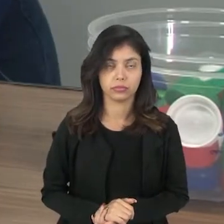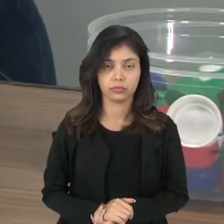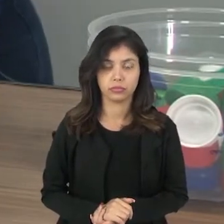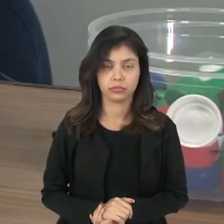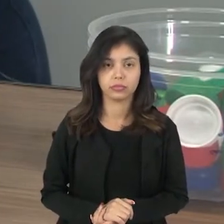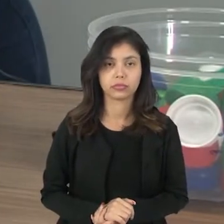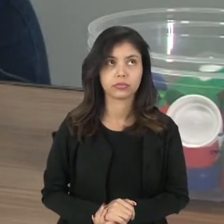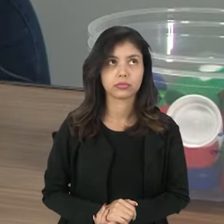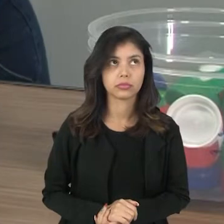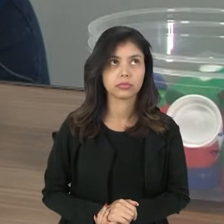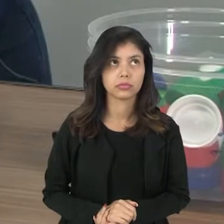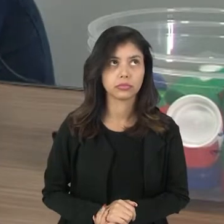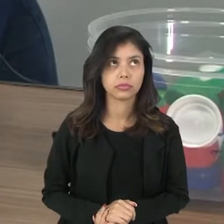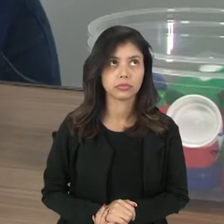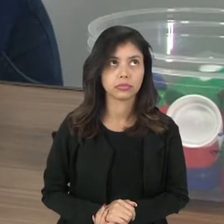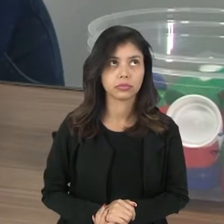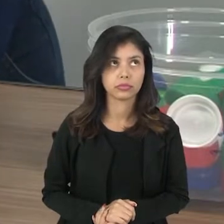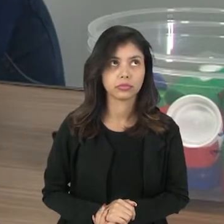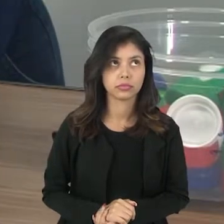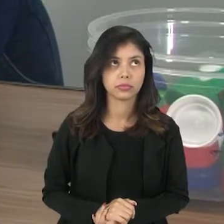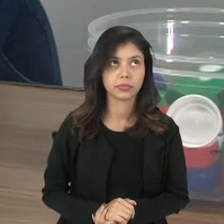E a Magali.